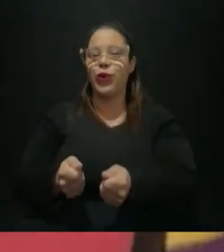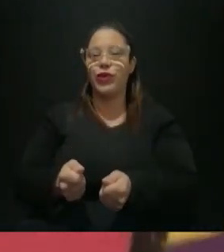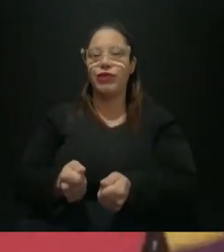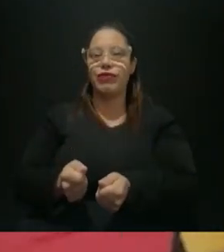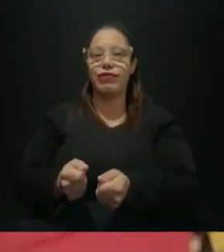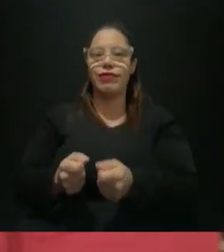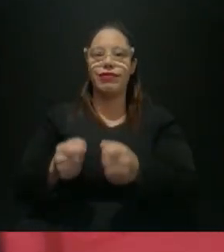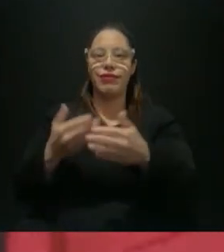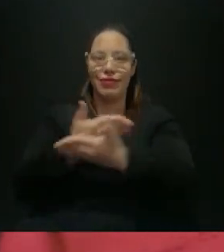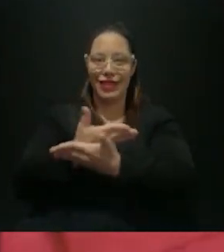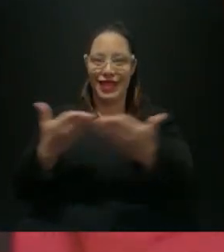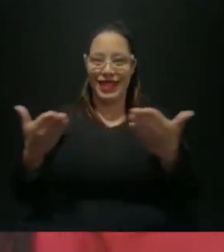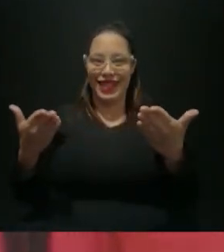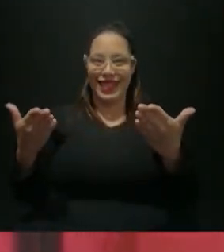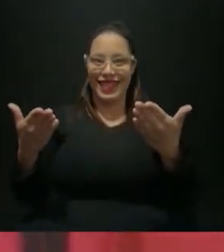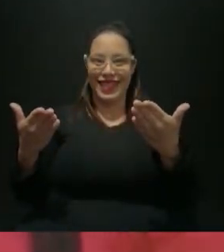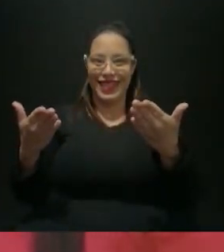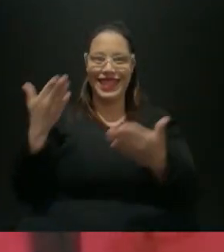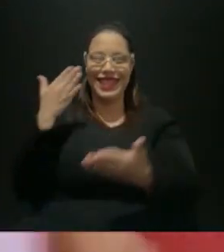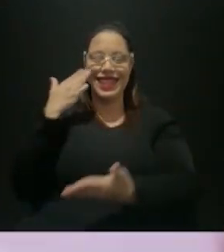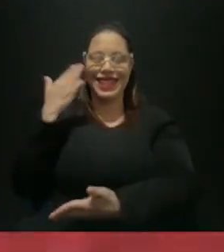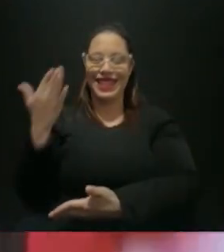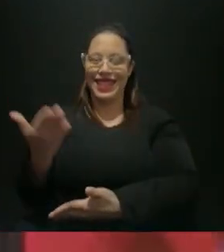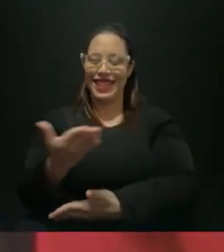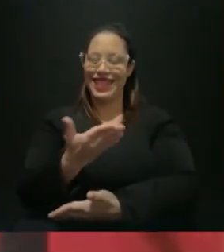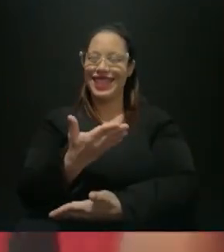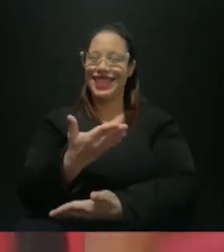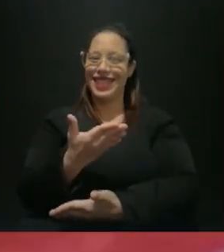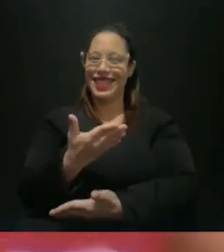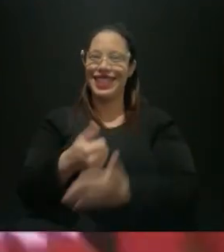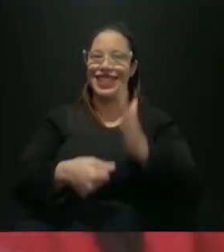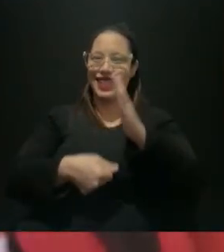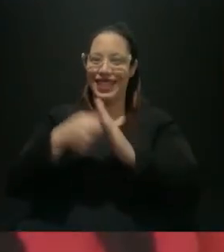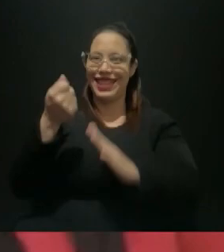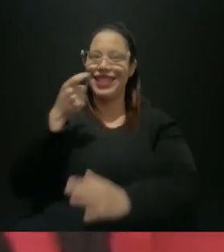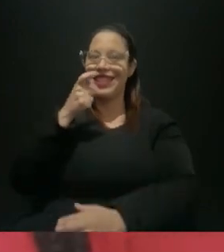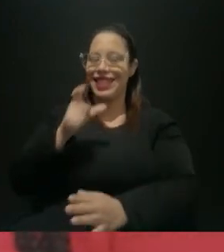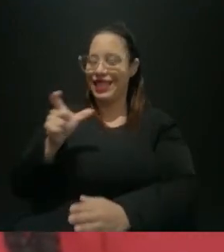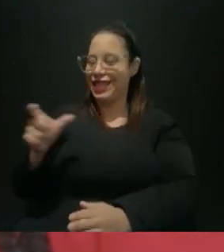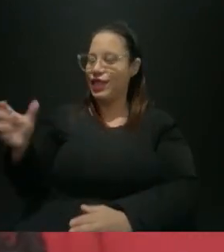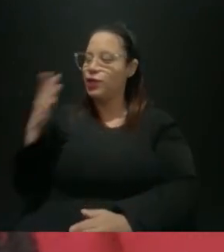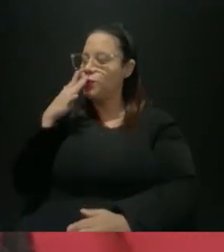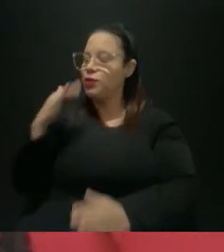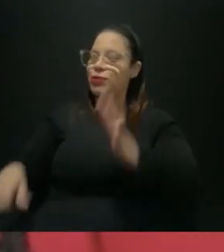Cecília Souto Vidigal. Primeira infância, primeiro.